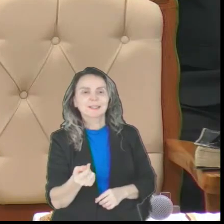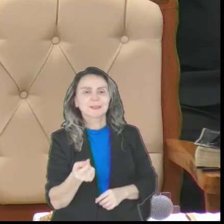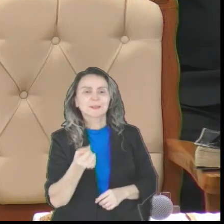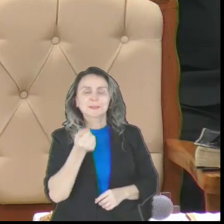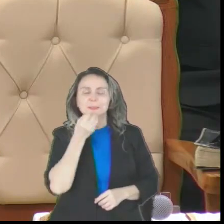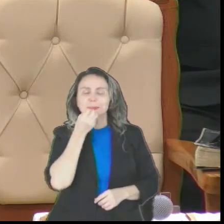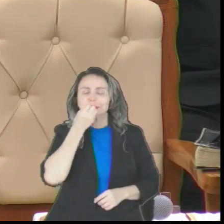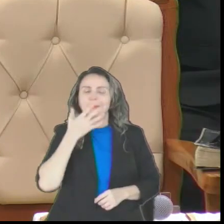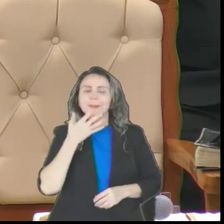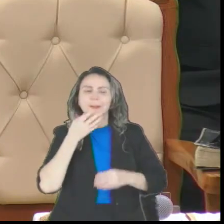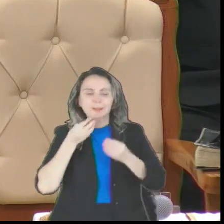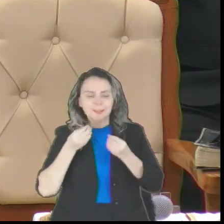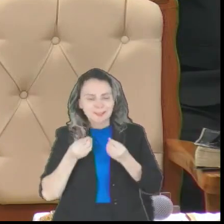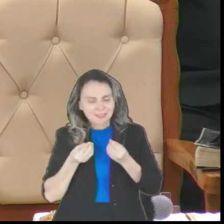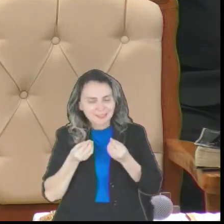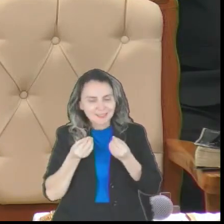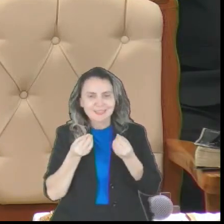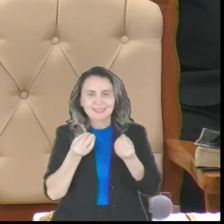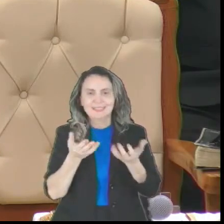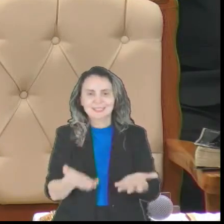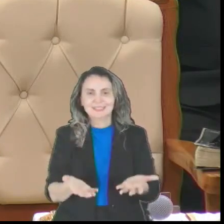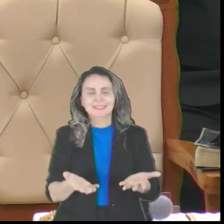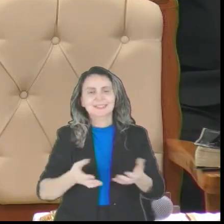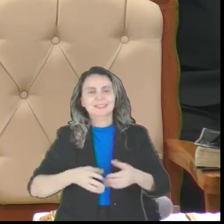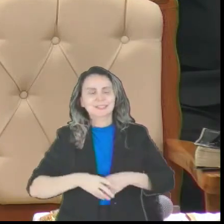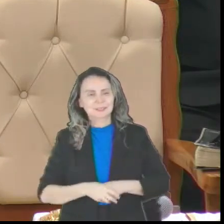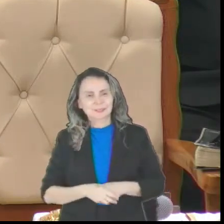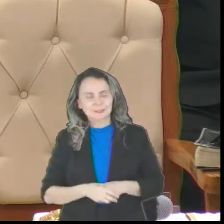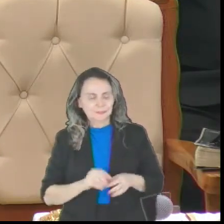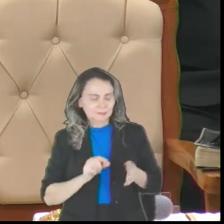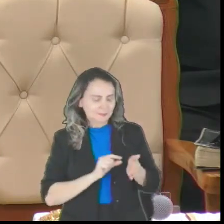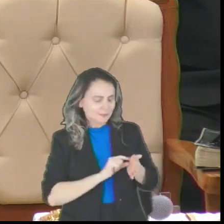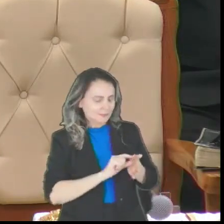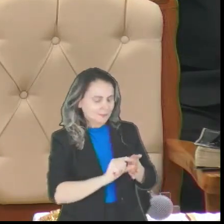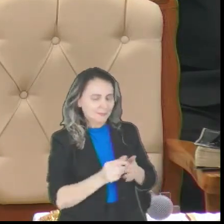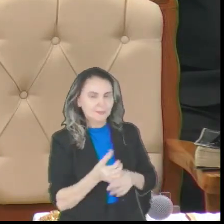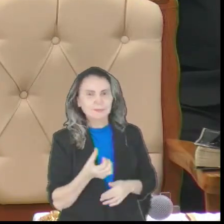beneficências de Davi. Aí no versículo 6,